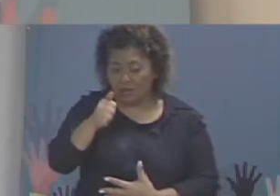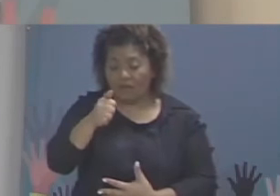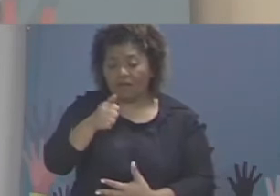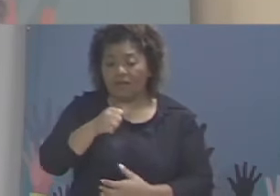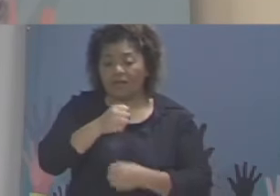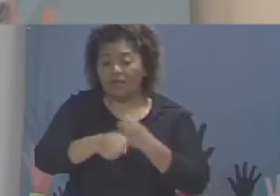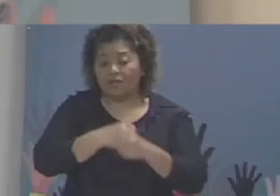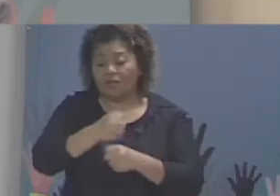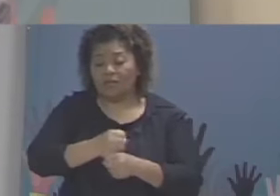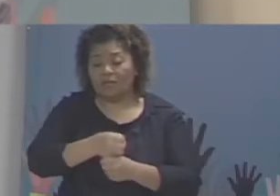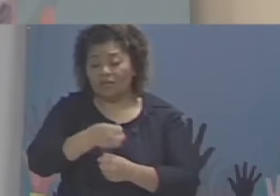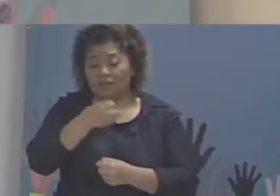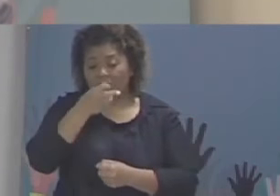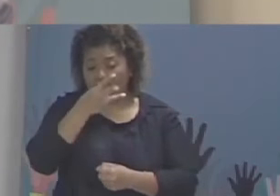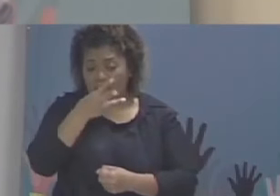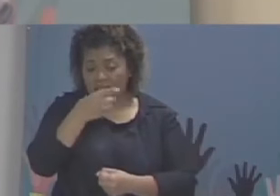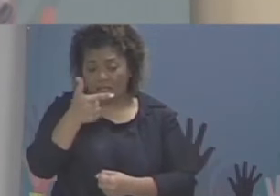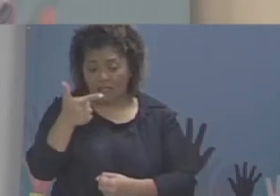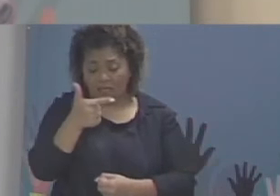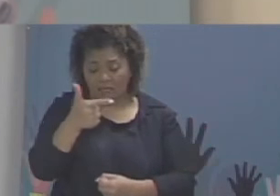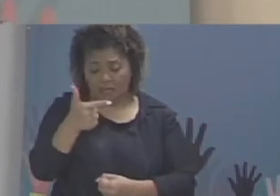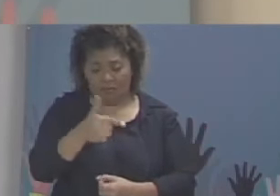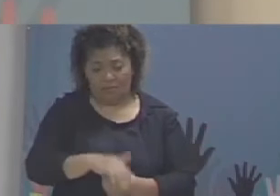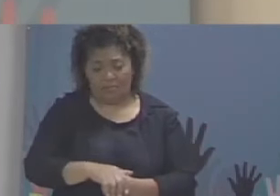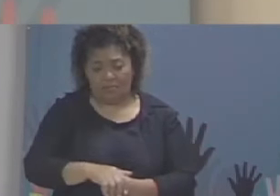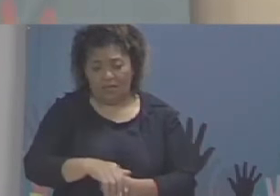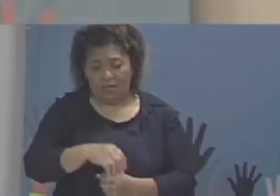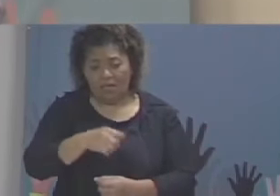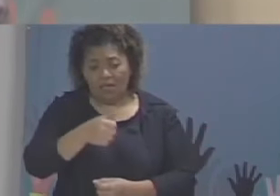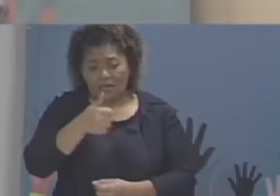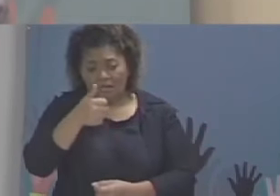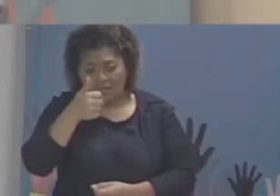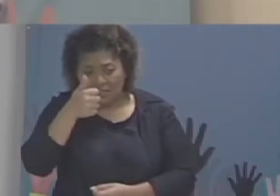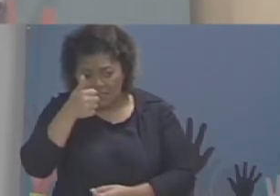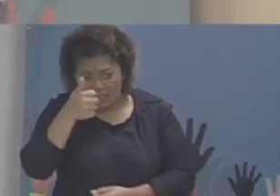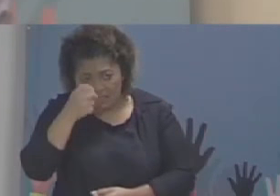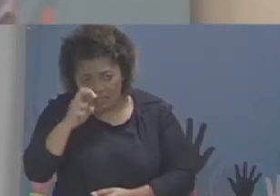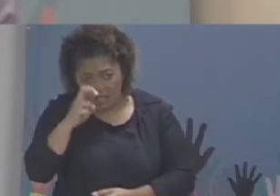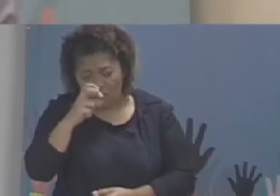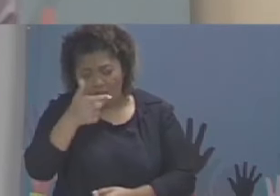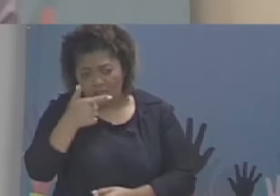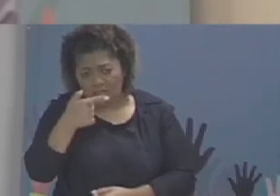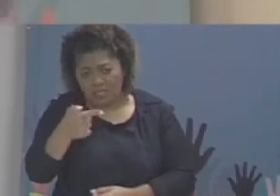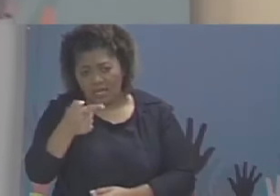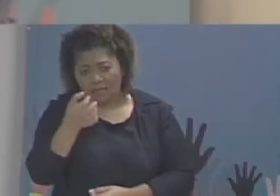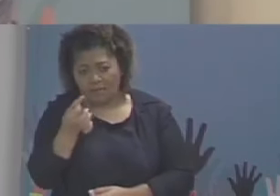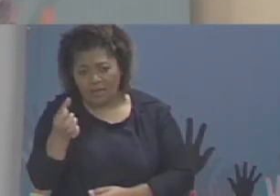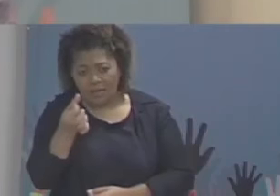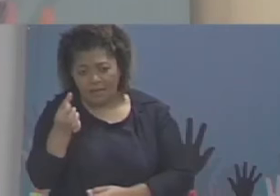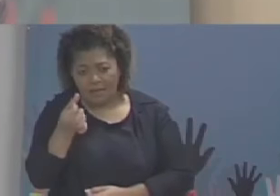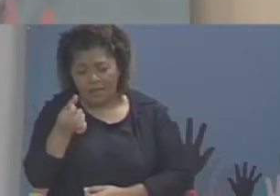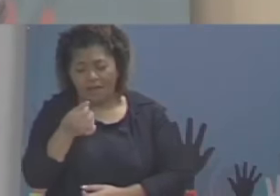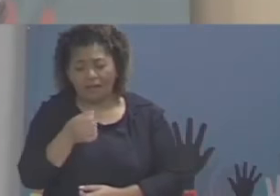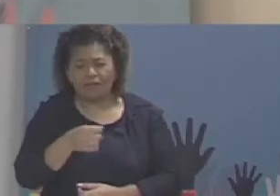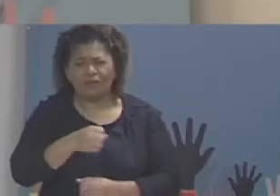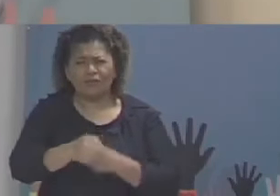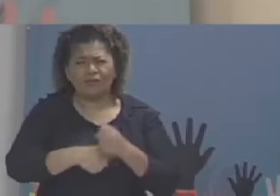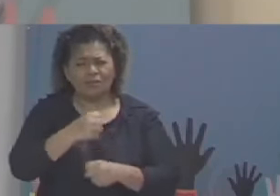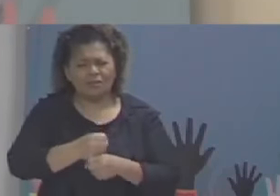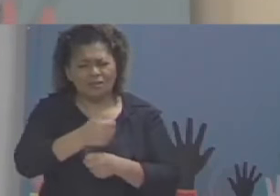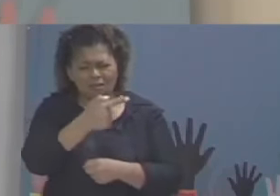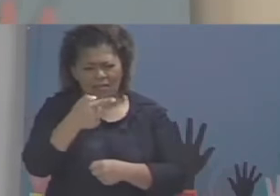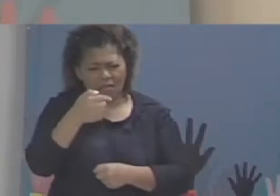e depois a Lei 5.766, de 71. Essas duas leis, elas não podem, nesse momento, elas não podem ser